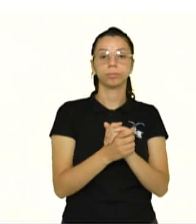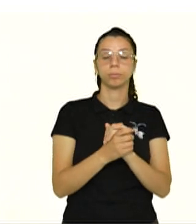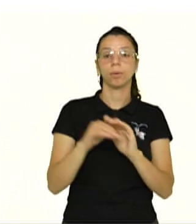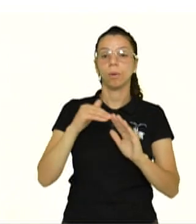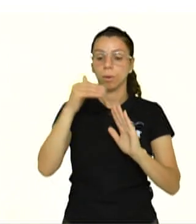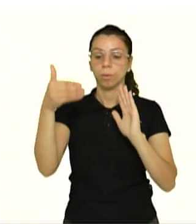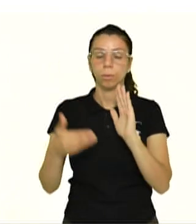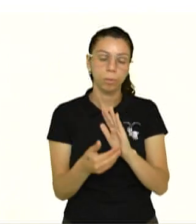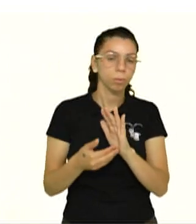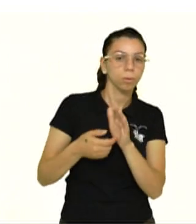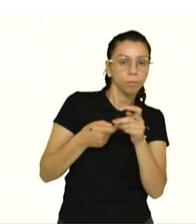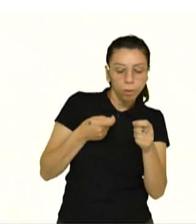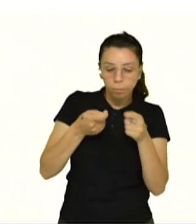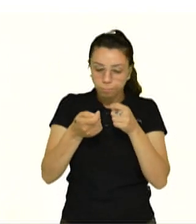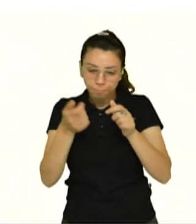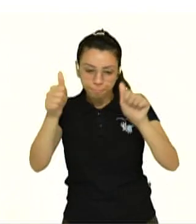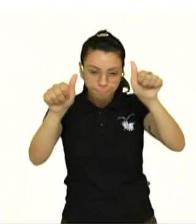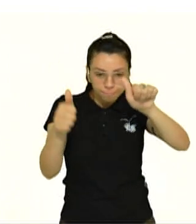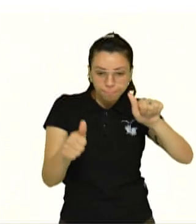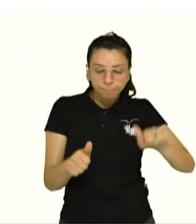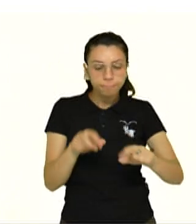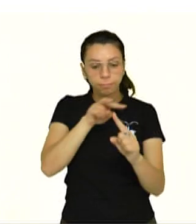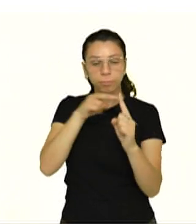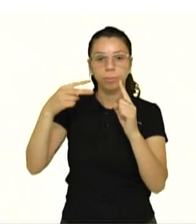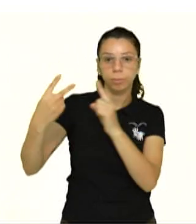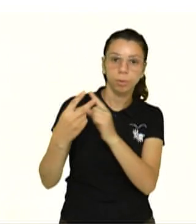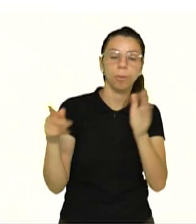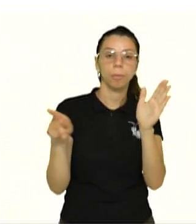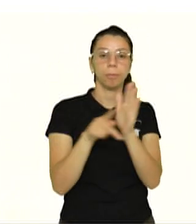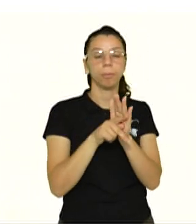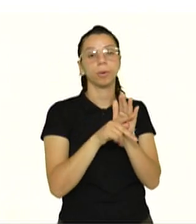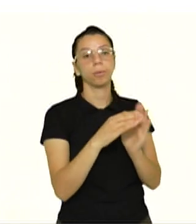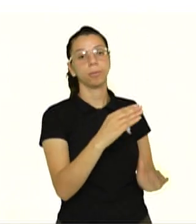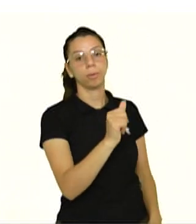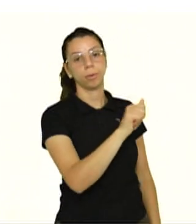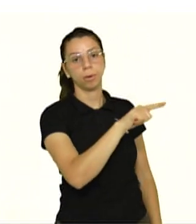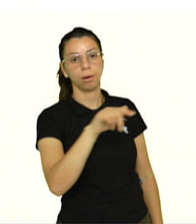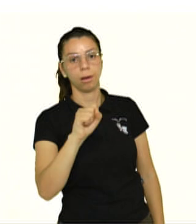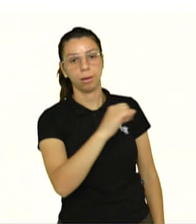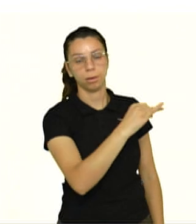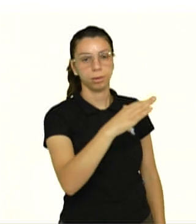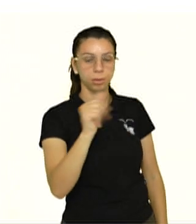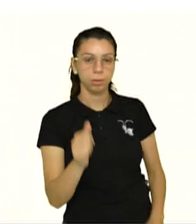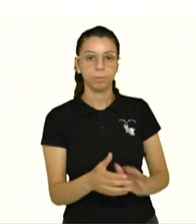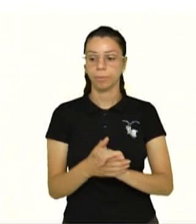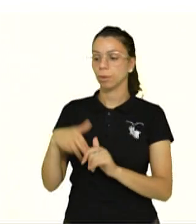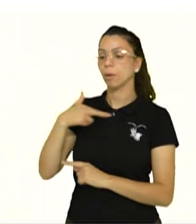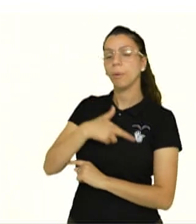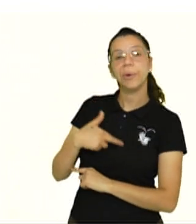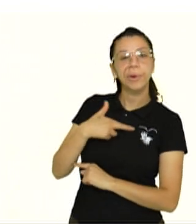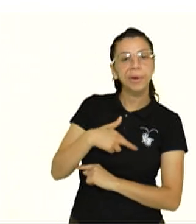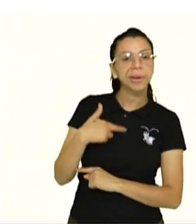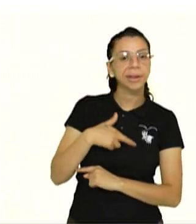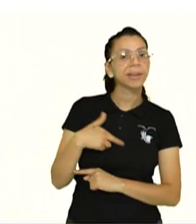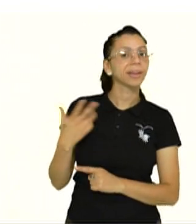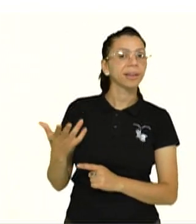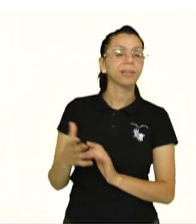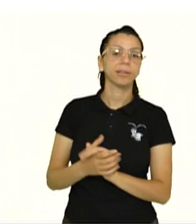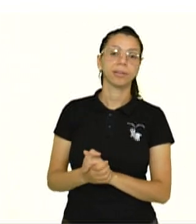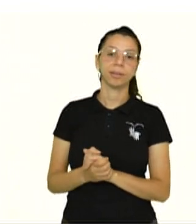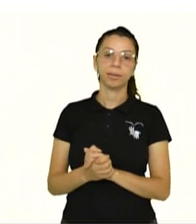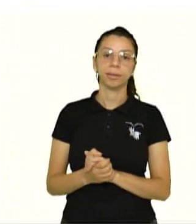mais foi moldado e remoldado segundo a visão clássica. Então, o romantismo tinha algo de uma rebeldia ali também, uma